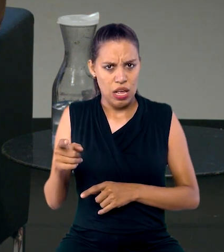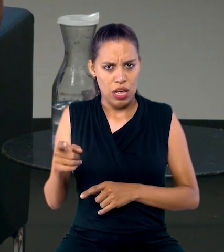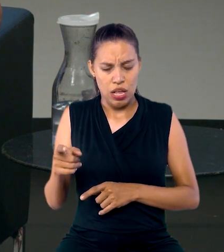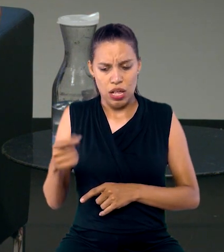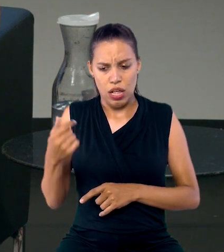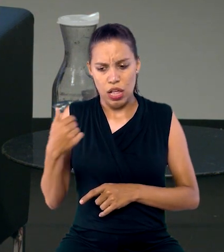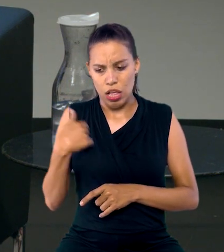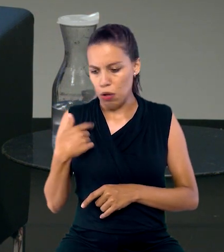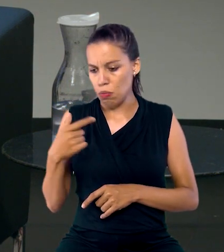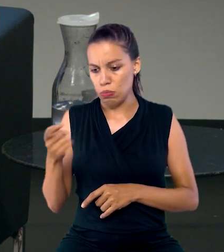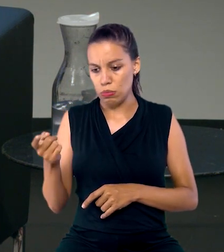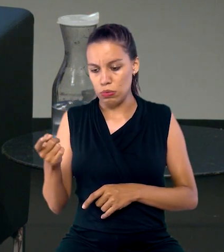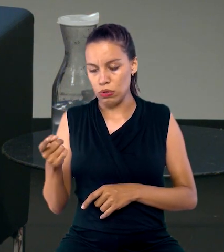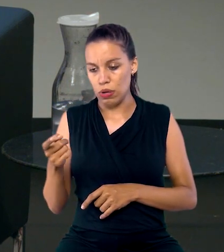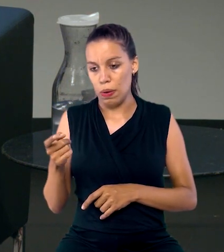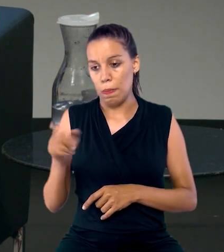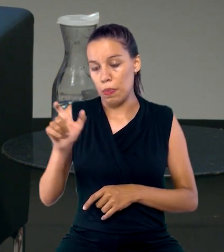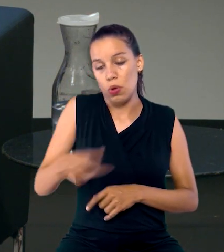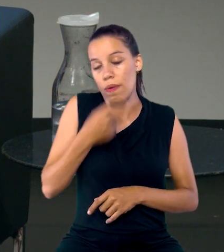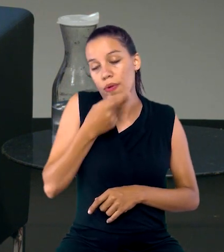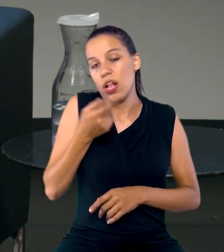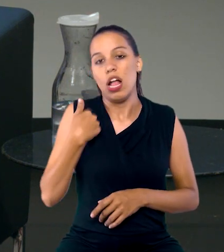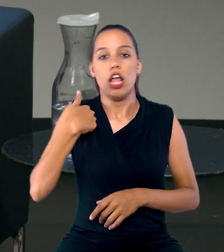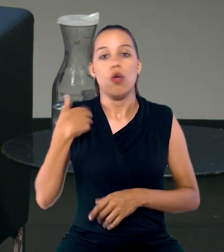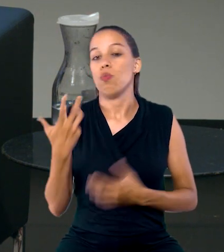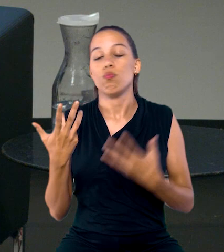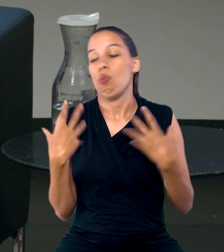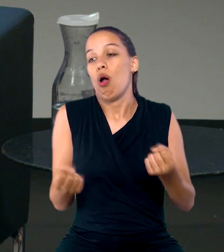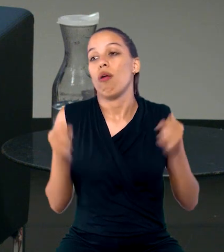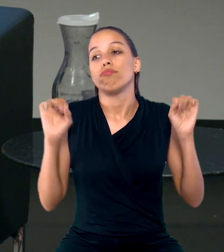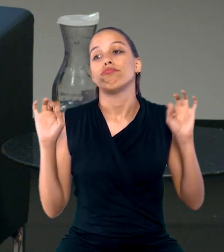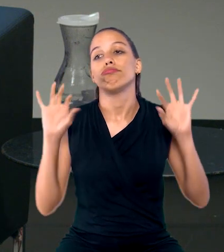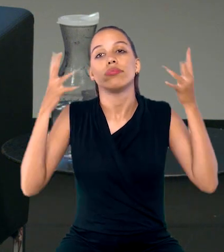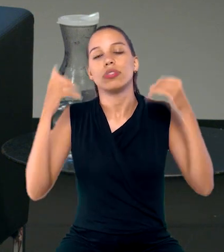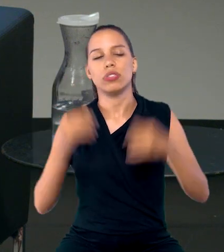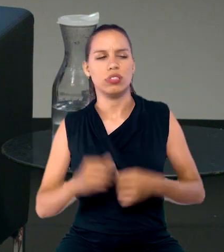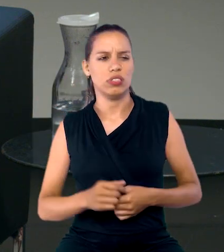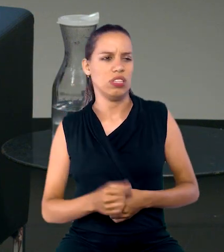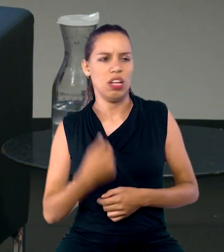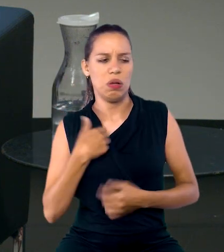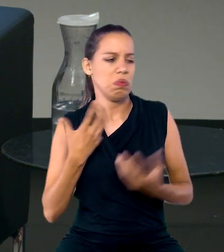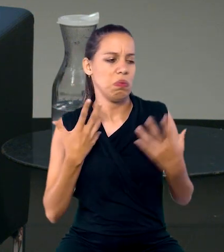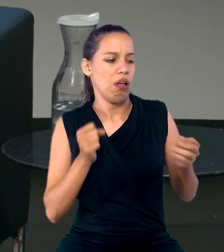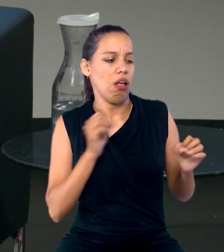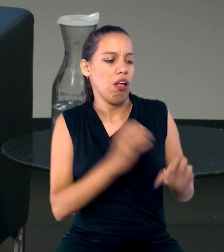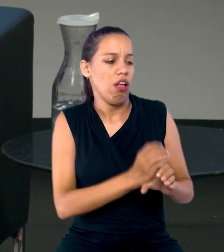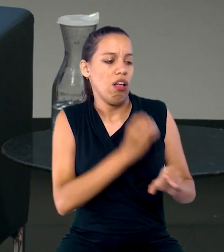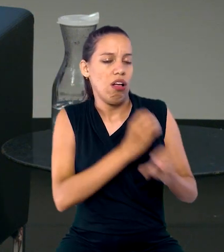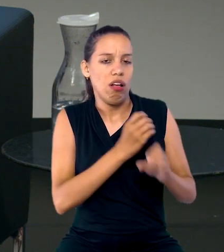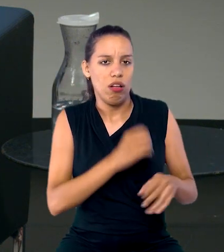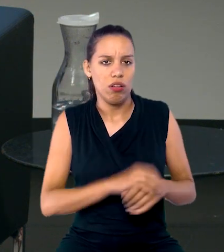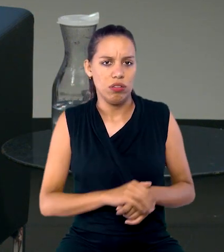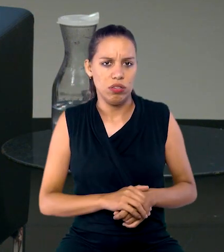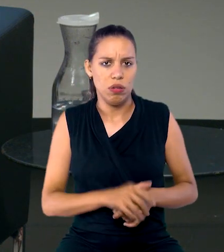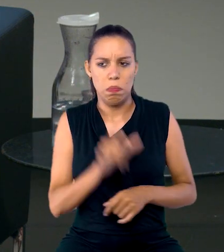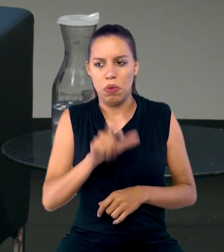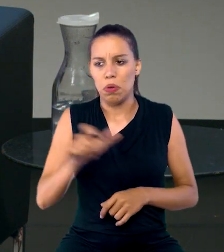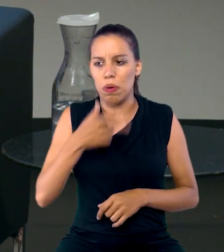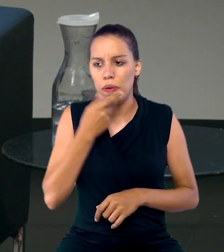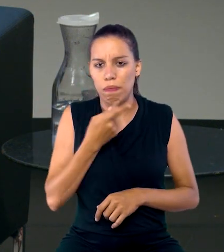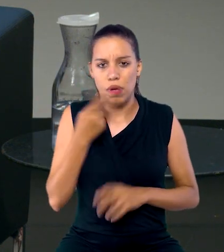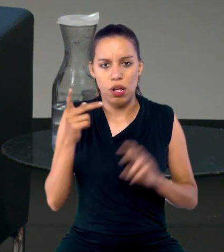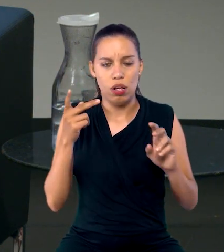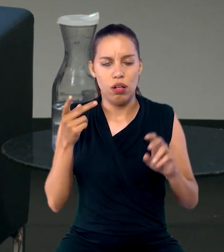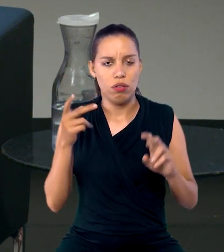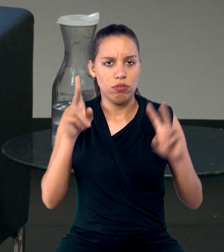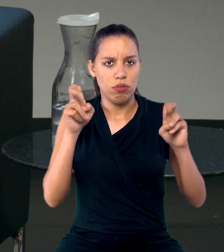tu aceita a crise climática, ou que tu acredita nos cientistas, acredita quando o Raoni fala, quando o Davi Copenau fala, quando